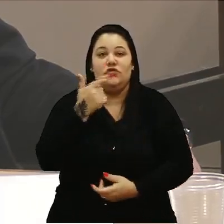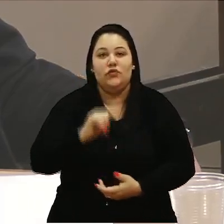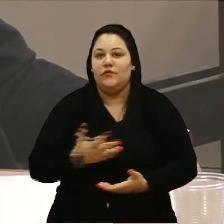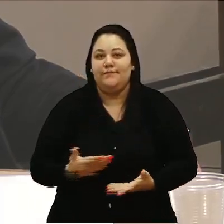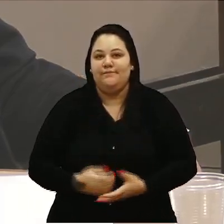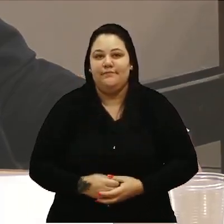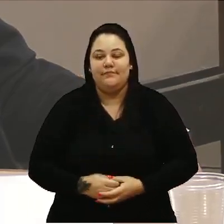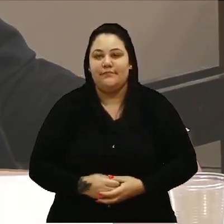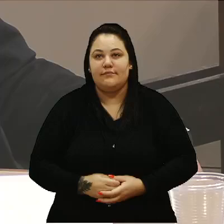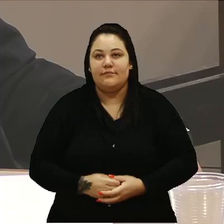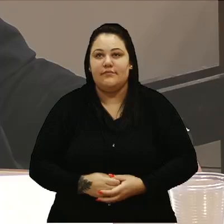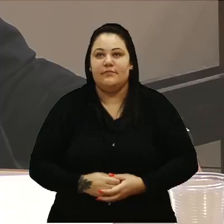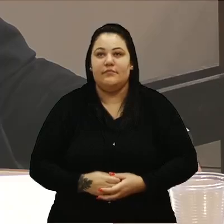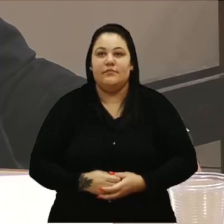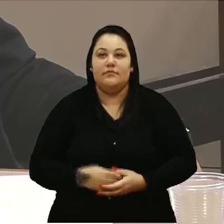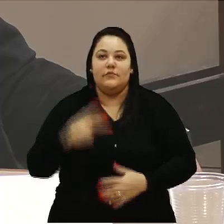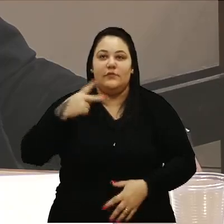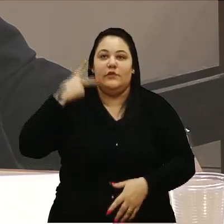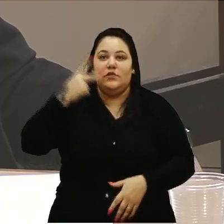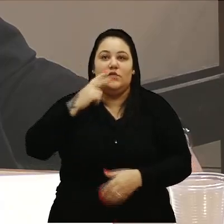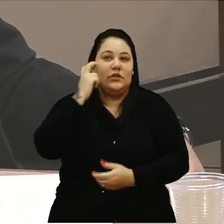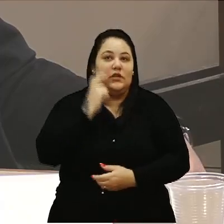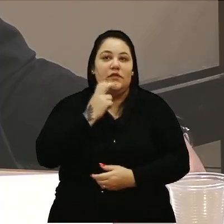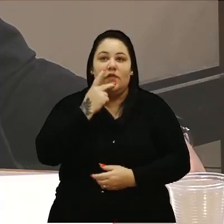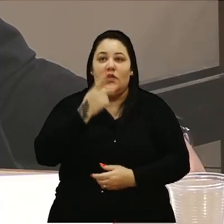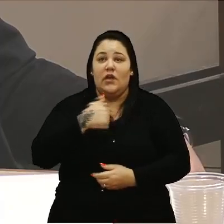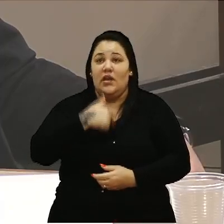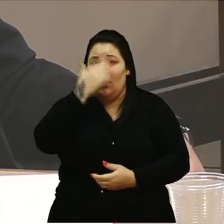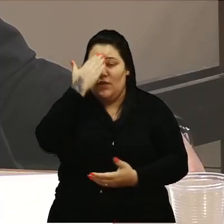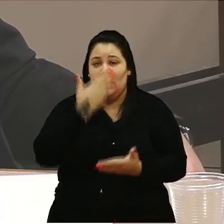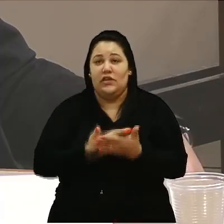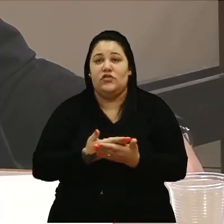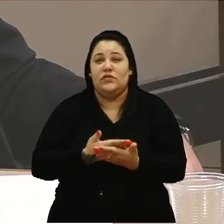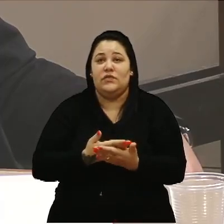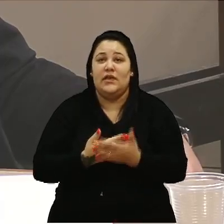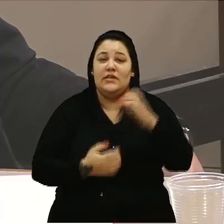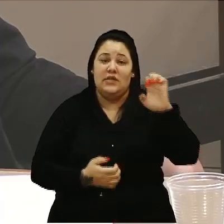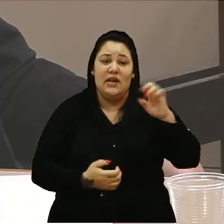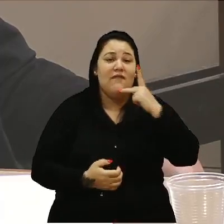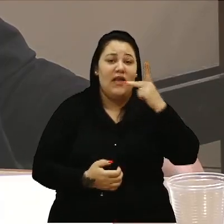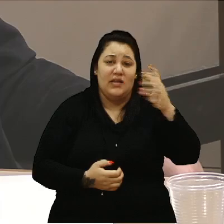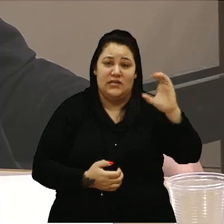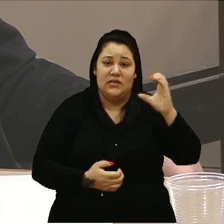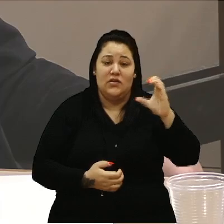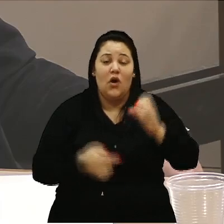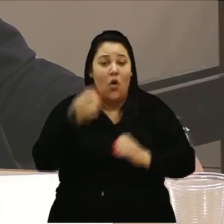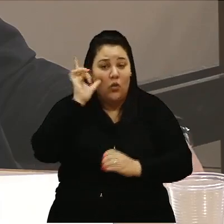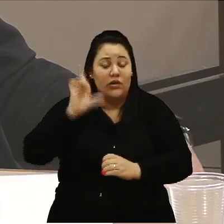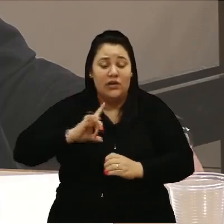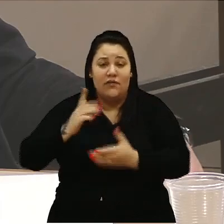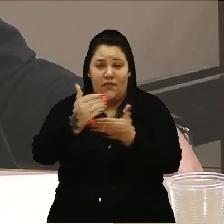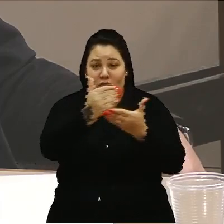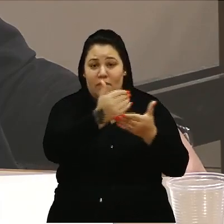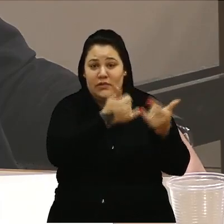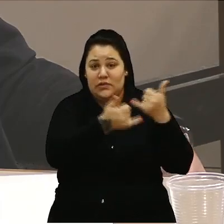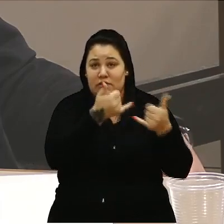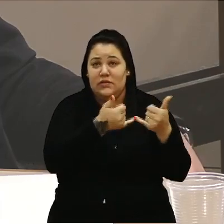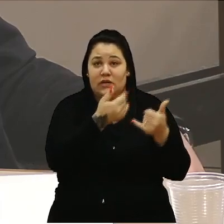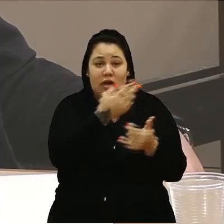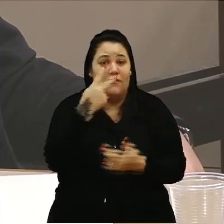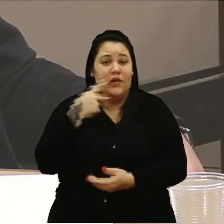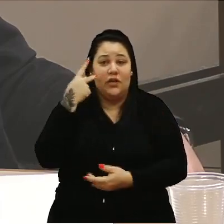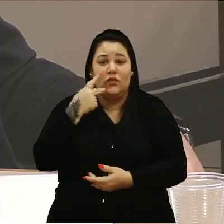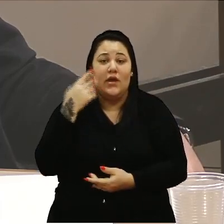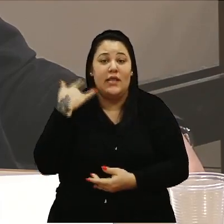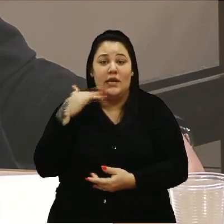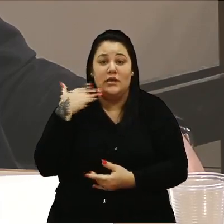foi falado pelo vereador Daniel. Eu acredito que a esquerda fala muito de ciência, e ontem a gente teve ciência e os dados aqui. A vereadora Andressa poderia ter ficado